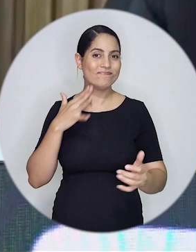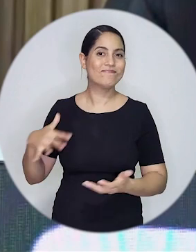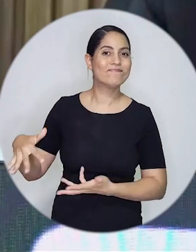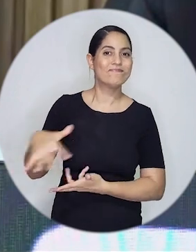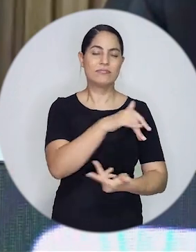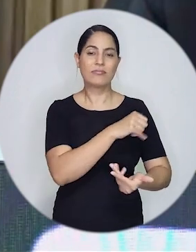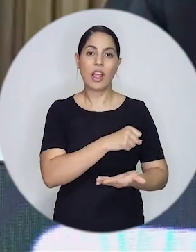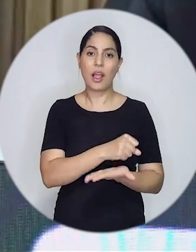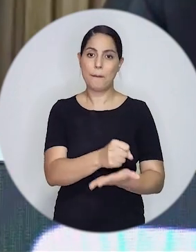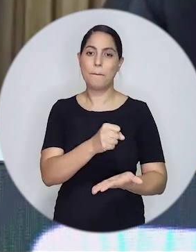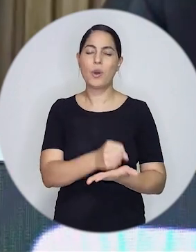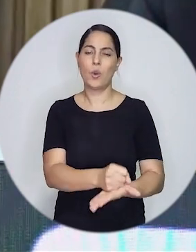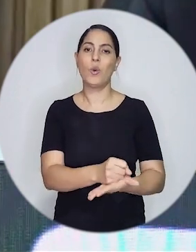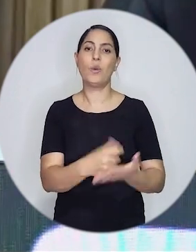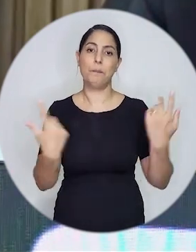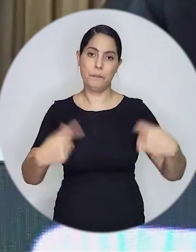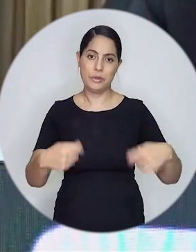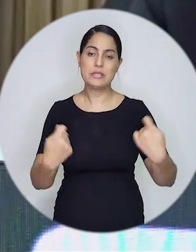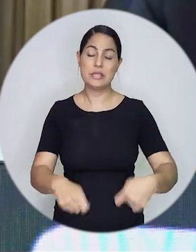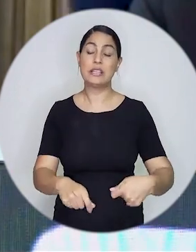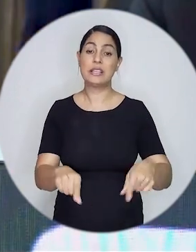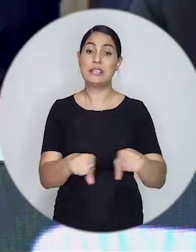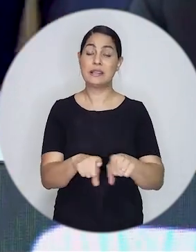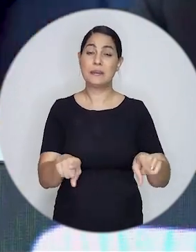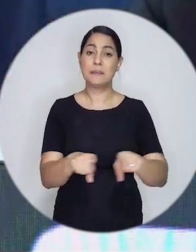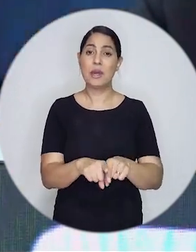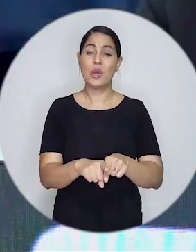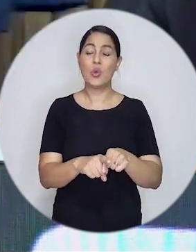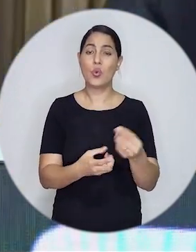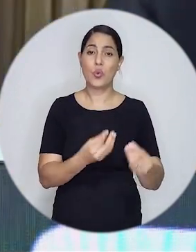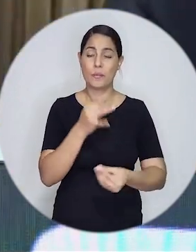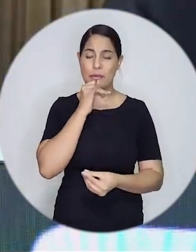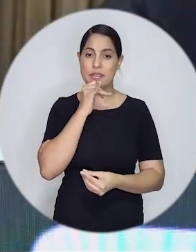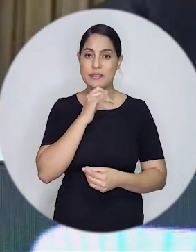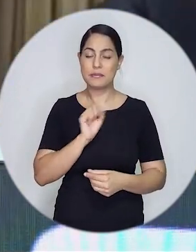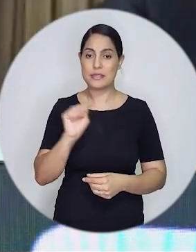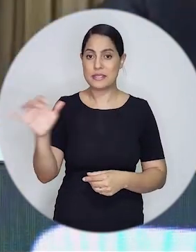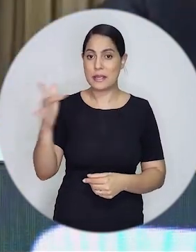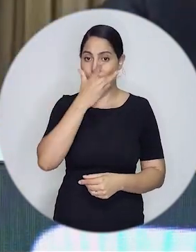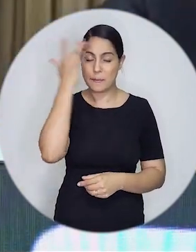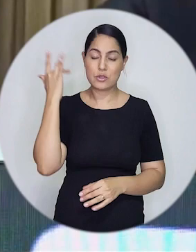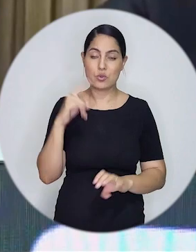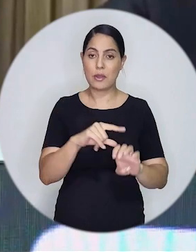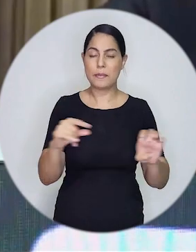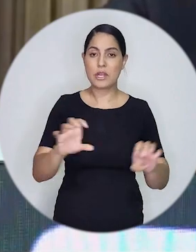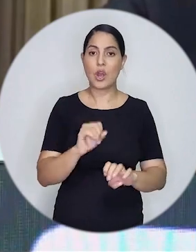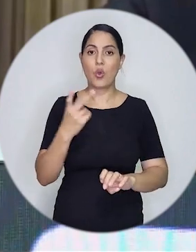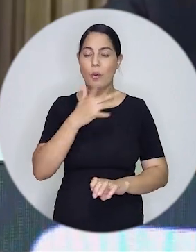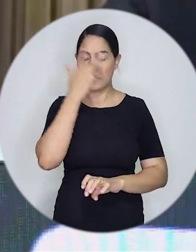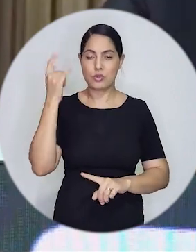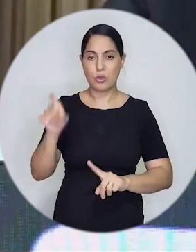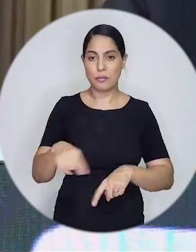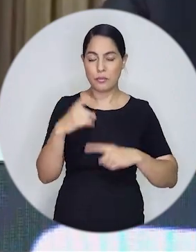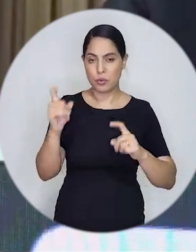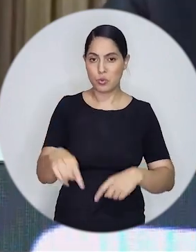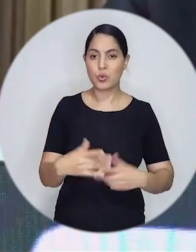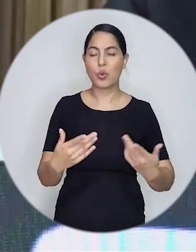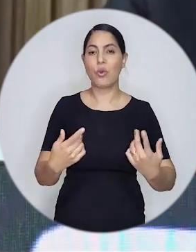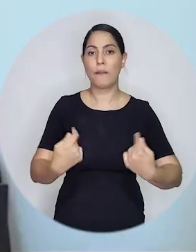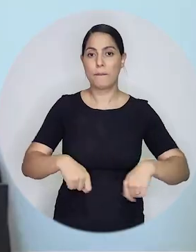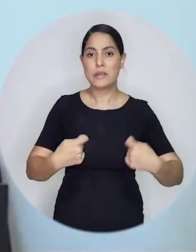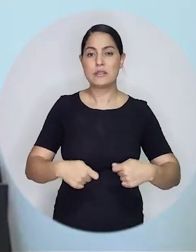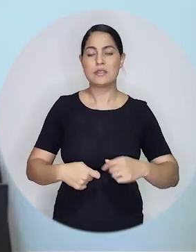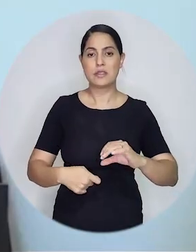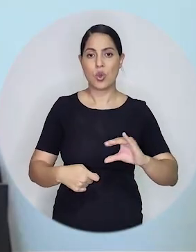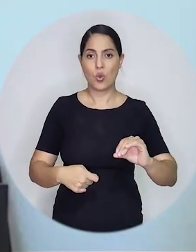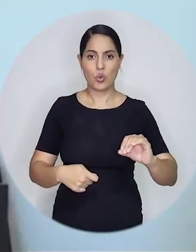a contribuir com o mundo, contribuir com a humanidade, remunerando, obviamente, o empresário, o produtor rural e assim por diante.